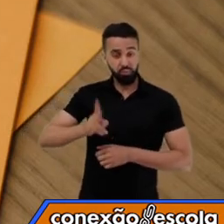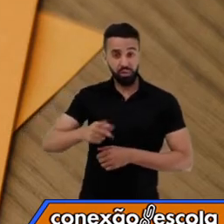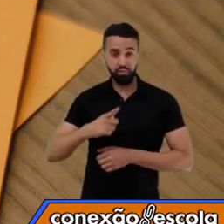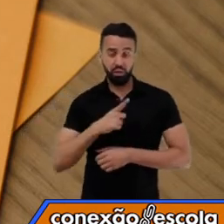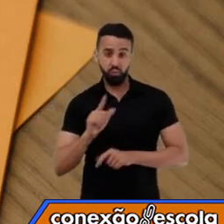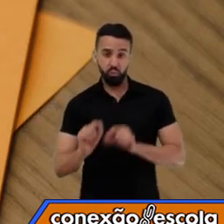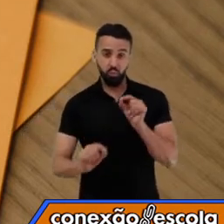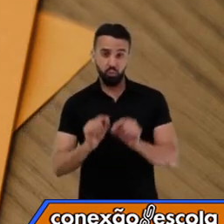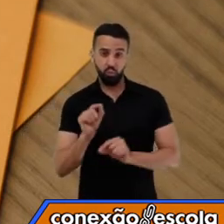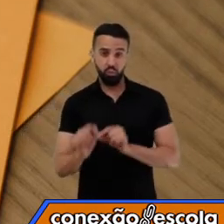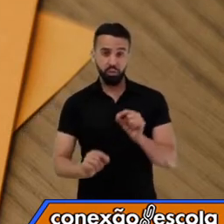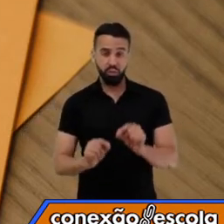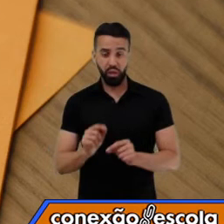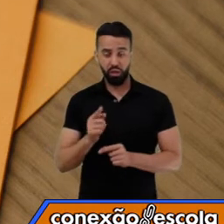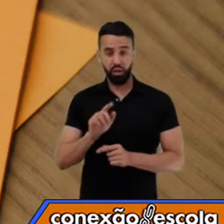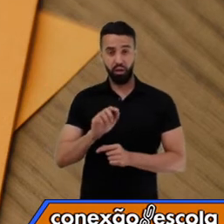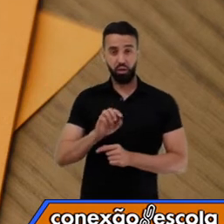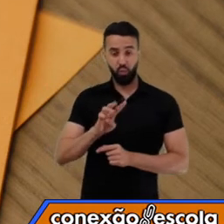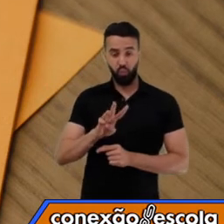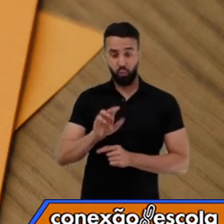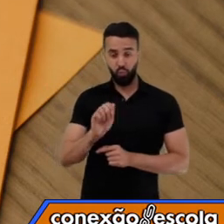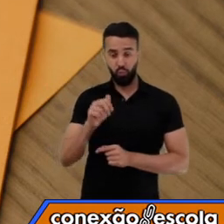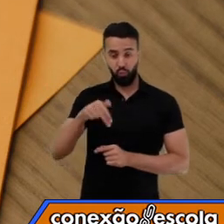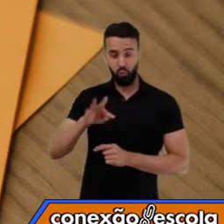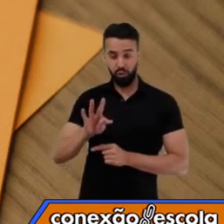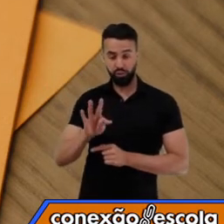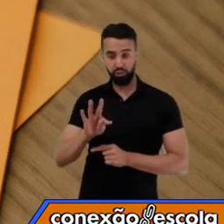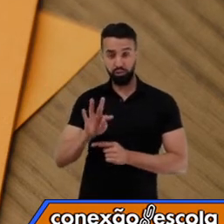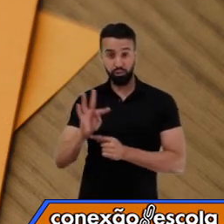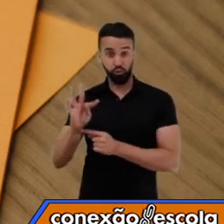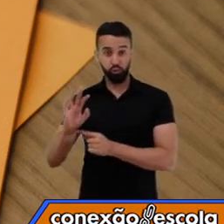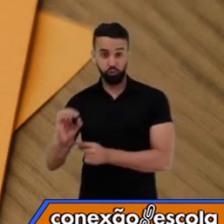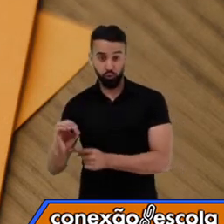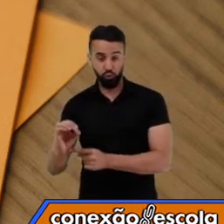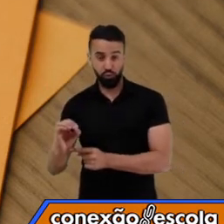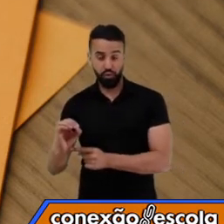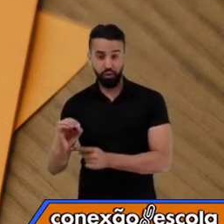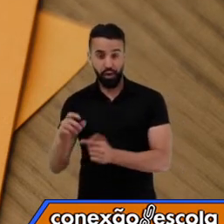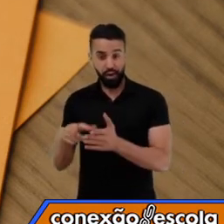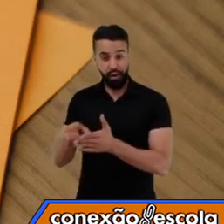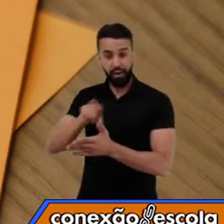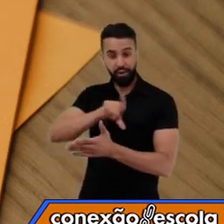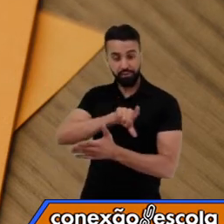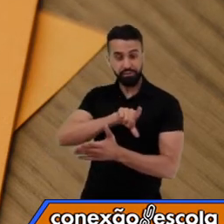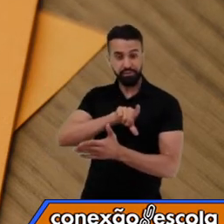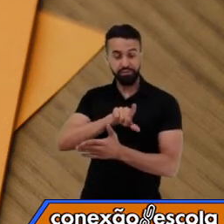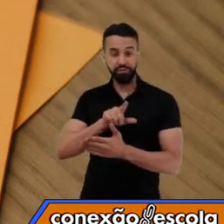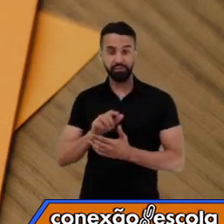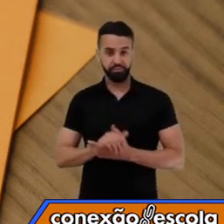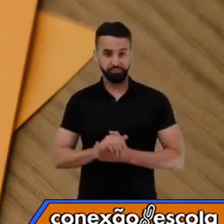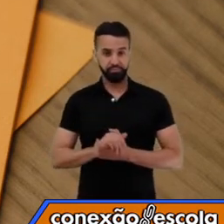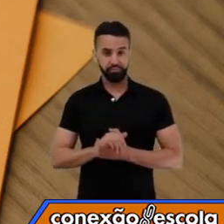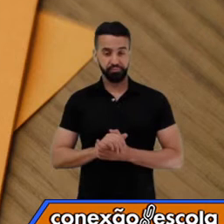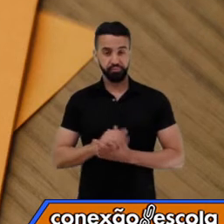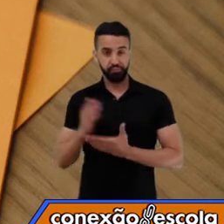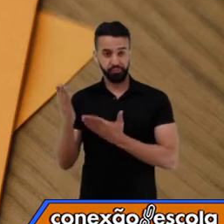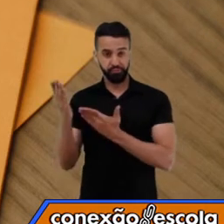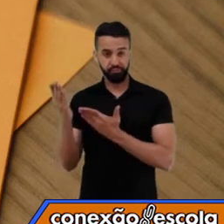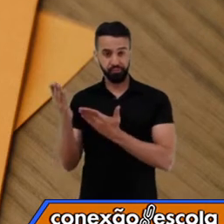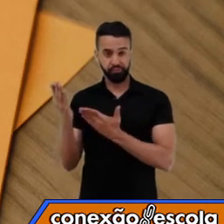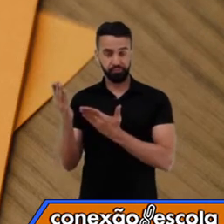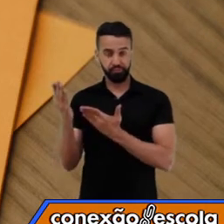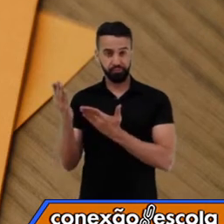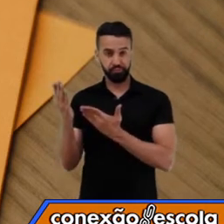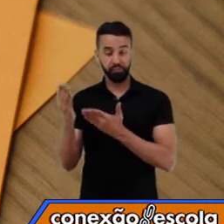tenho a expressão one two em língua inglesa e dessa expressão one two